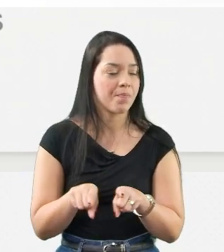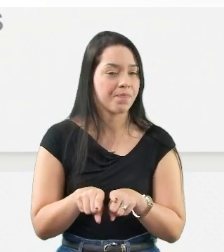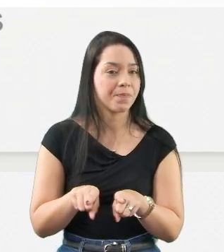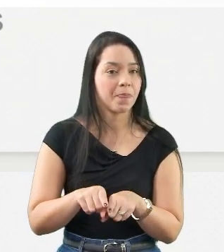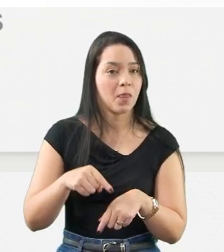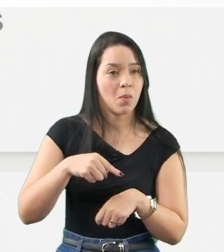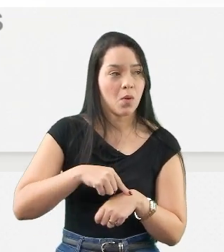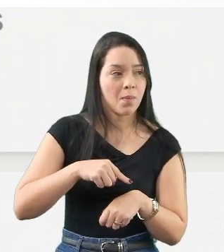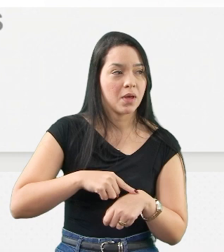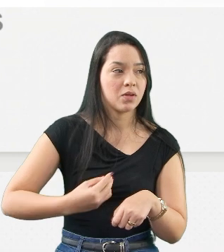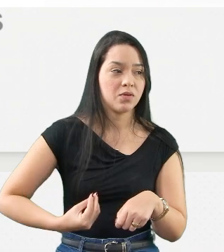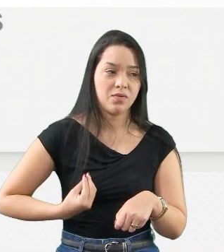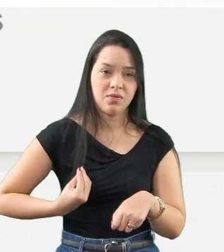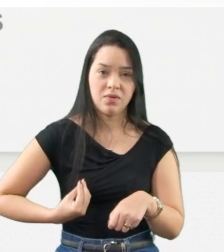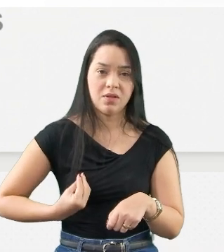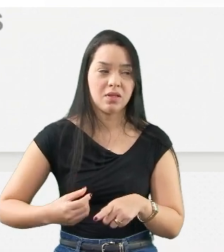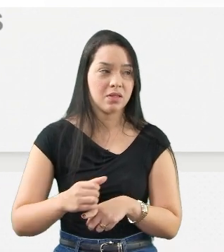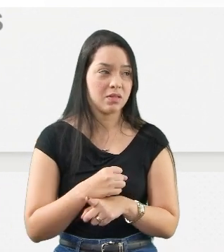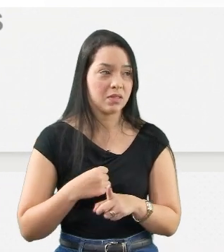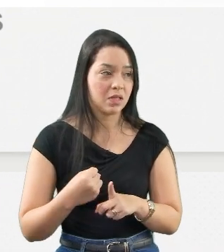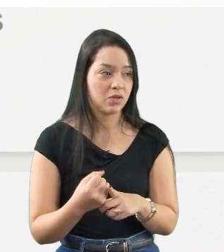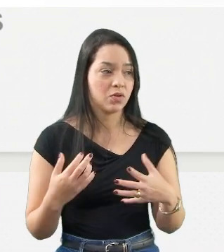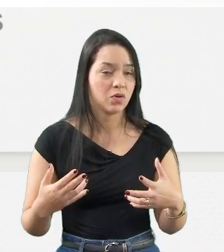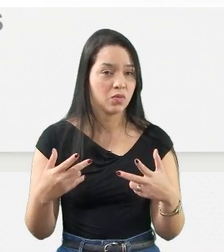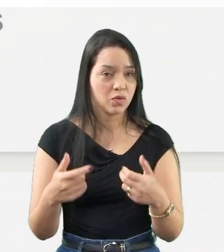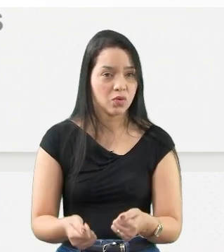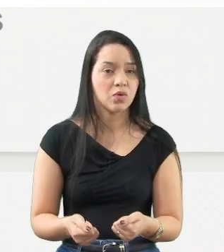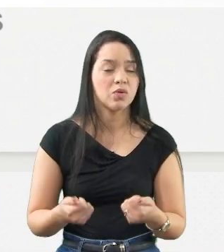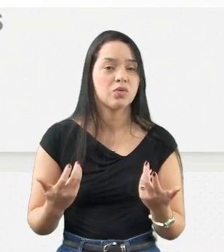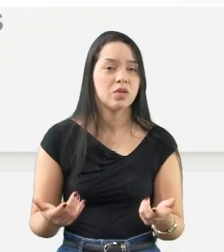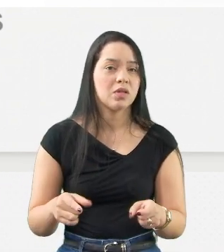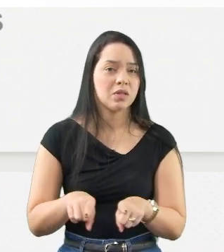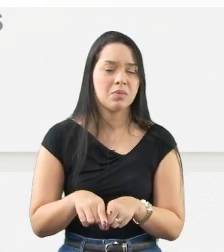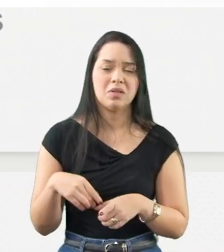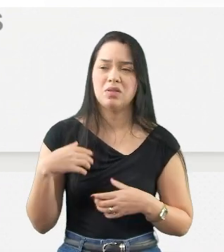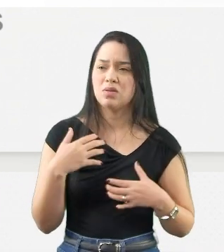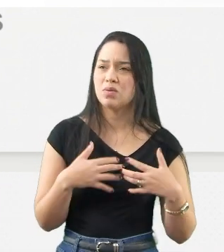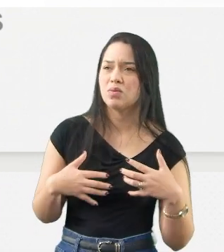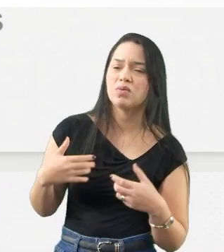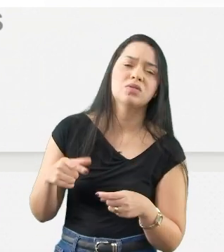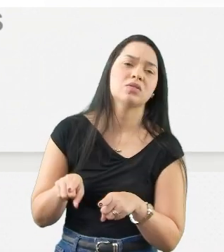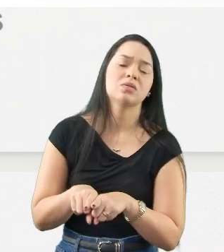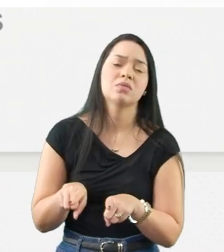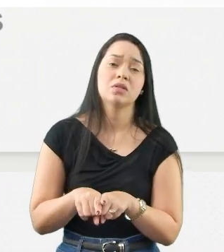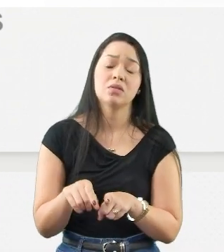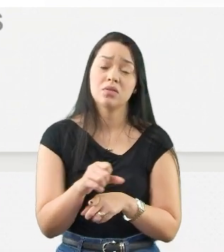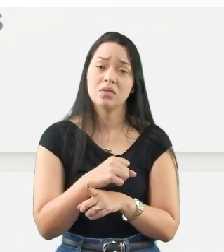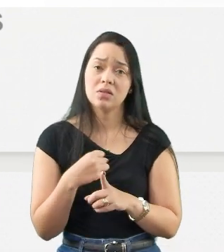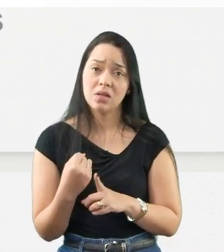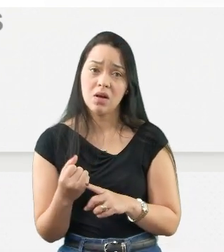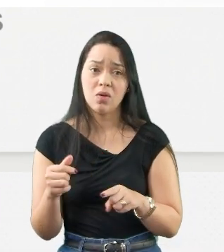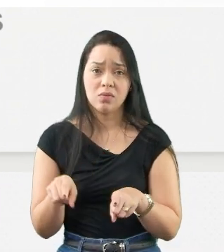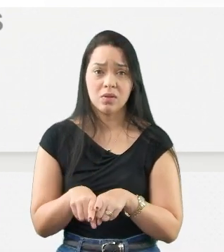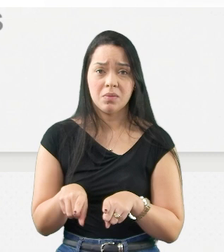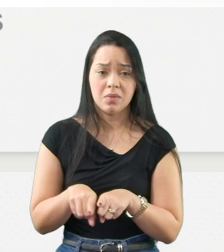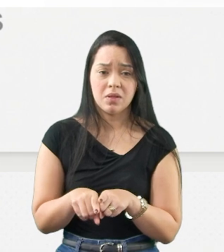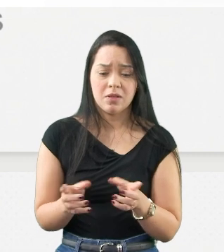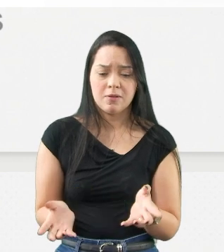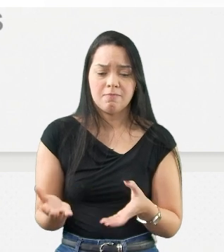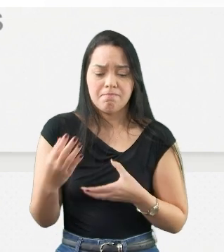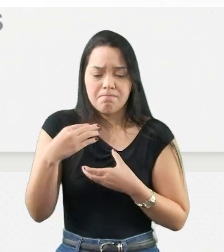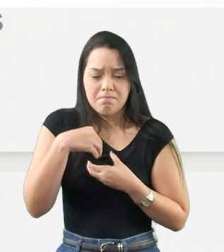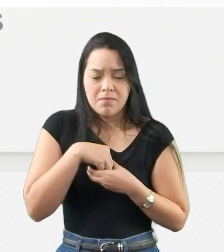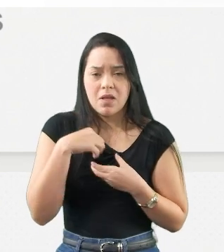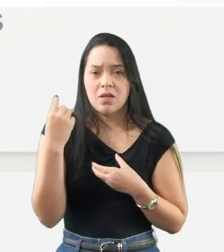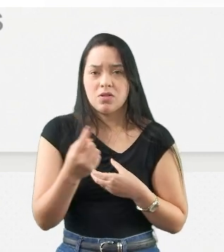que eles estavam vivendo, que a sociedade como um todo estava vivendo, às vezes era de angústia, conflito social, de forma muito introspectiva.